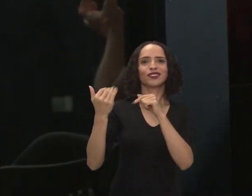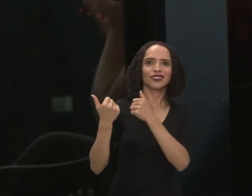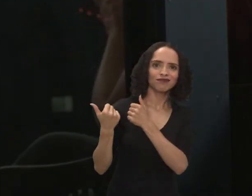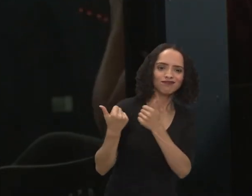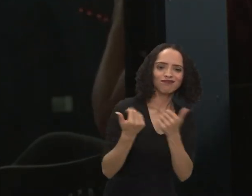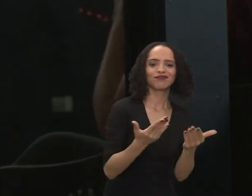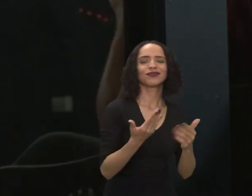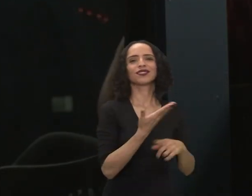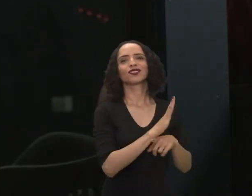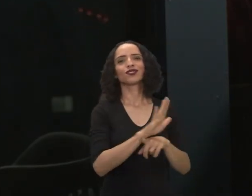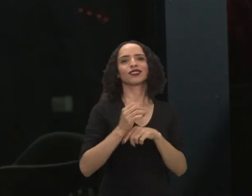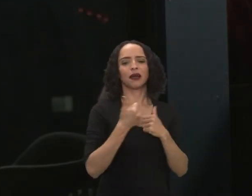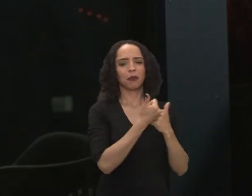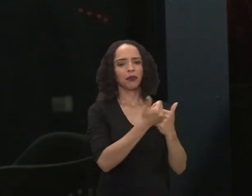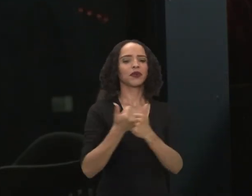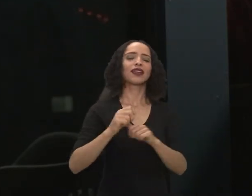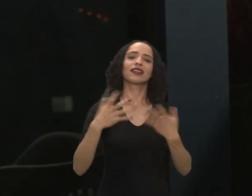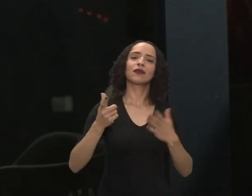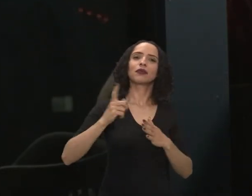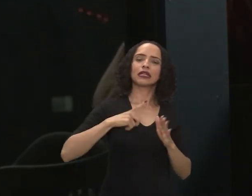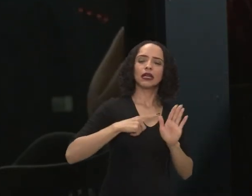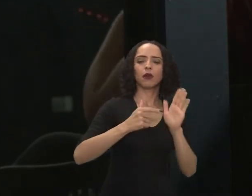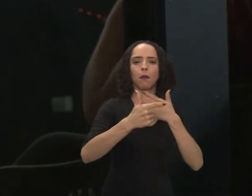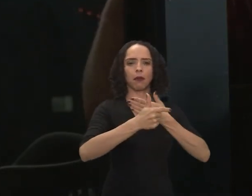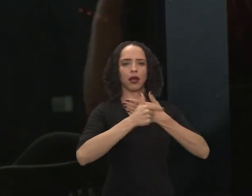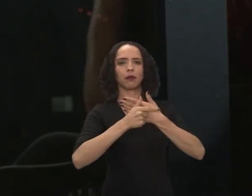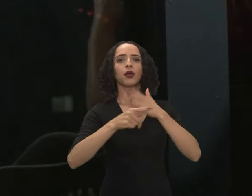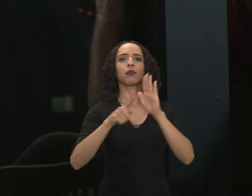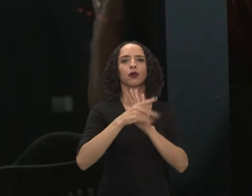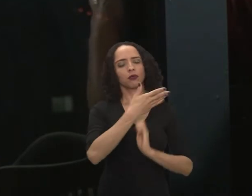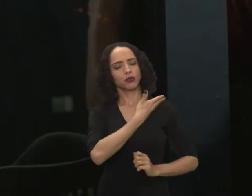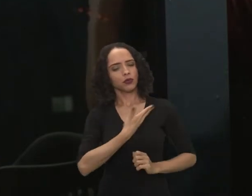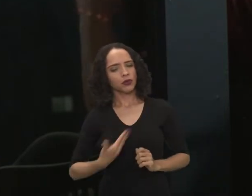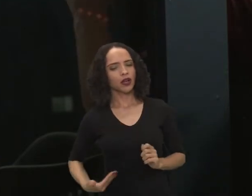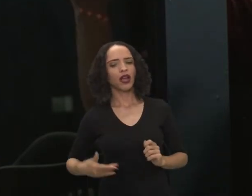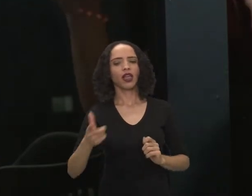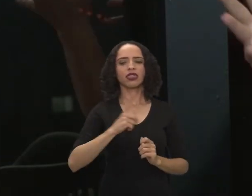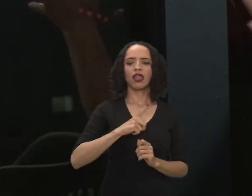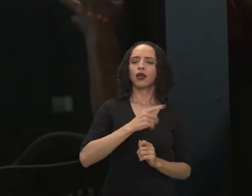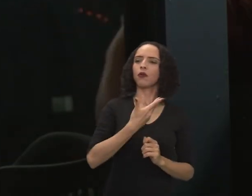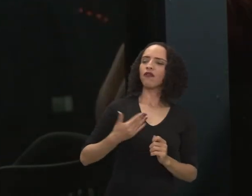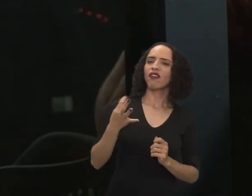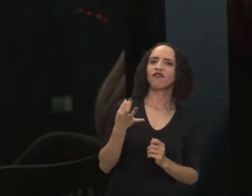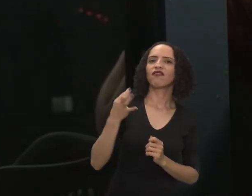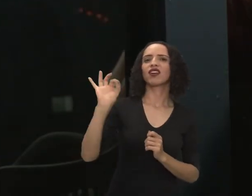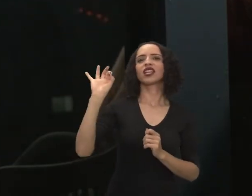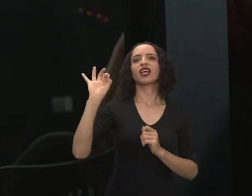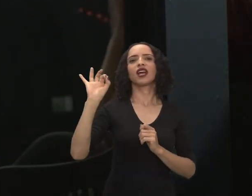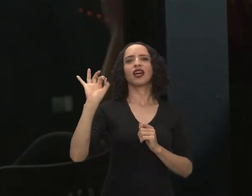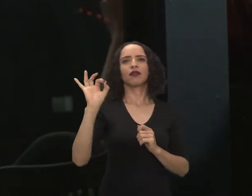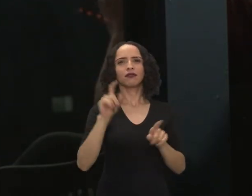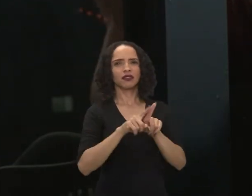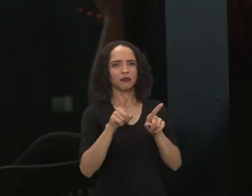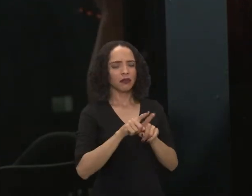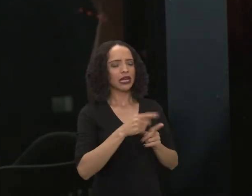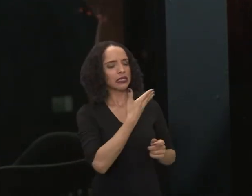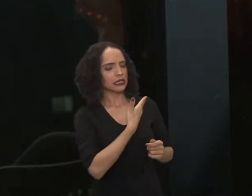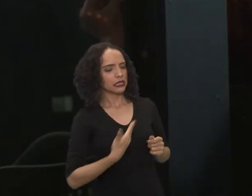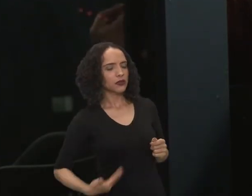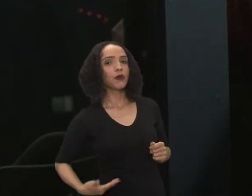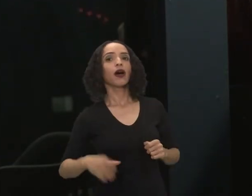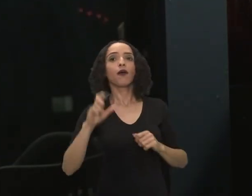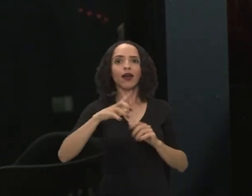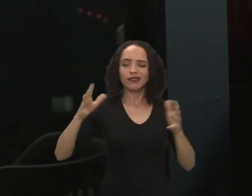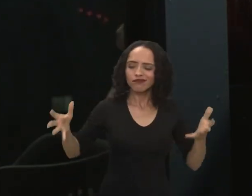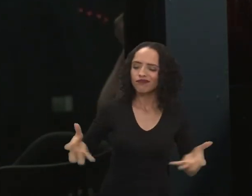disponíveis e aí o papel do Estado, né, tanto do governo federal quanto dos governos estaduais e municipais, é